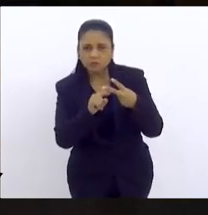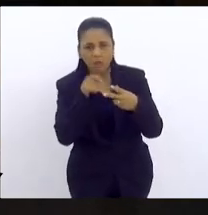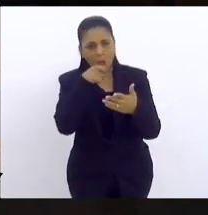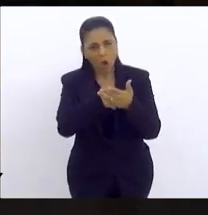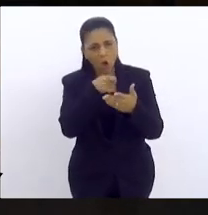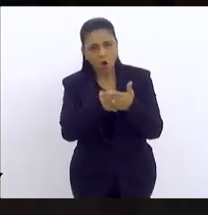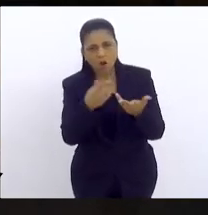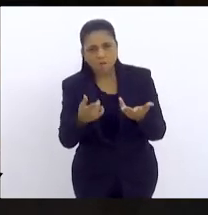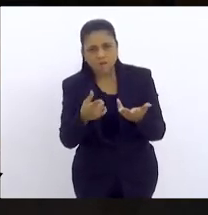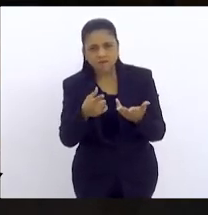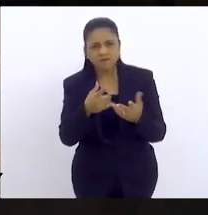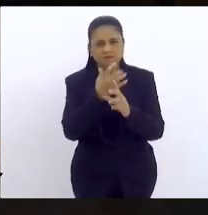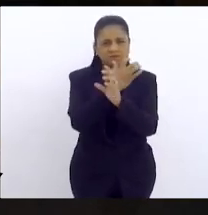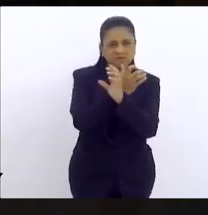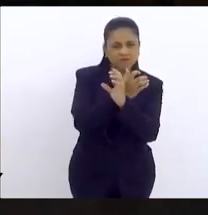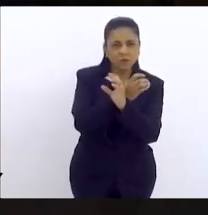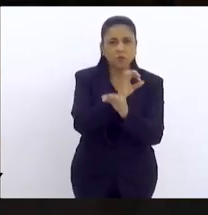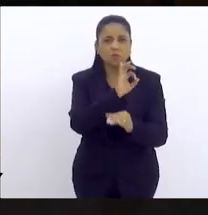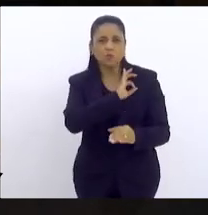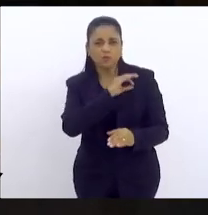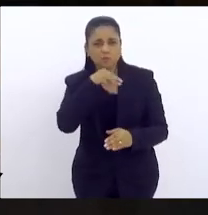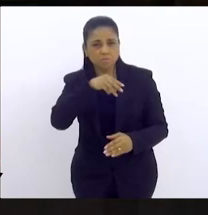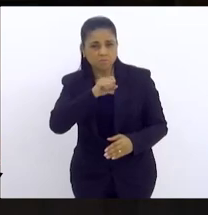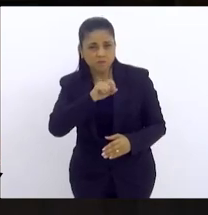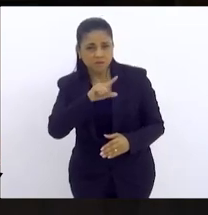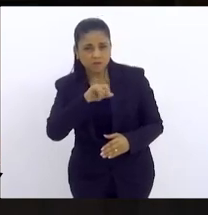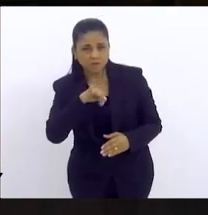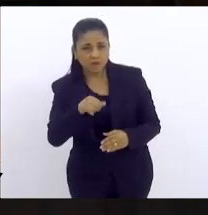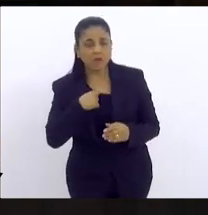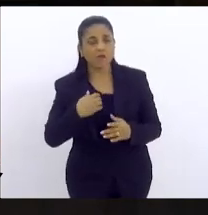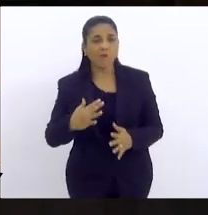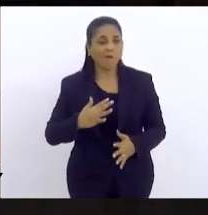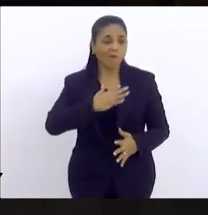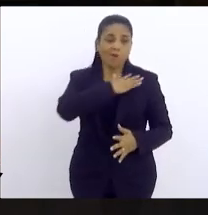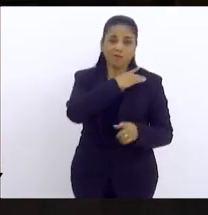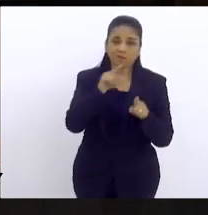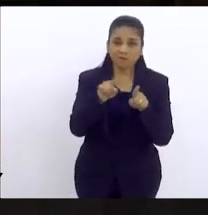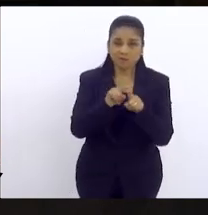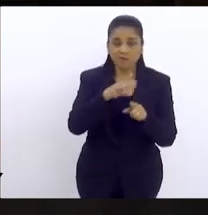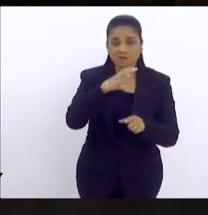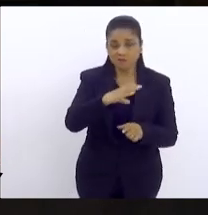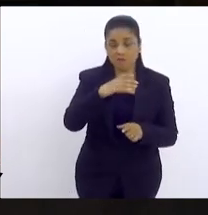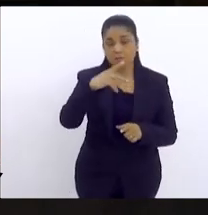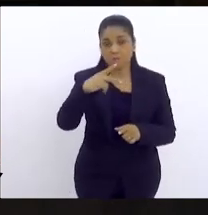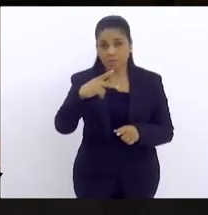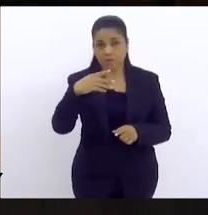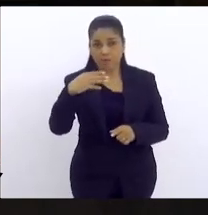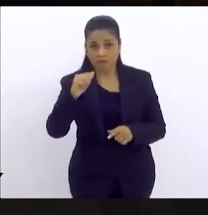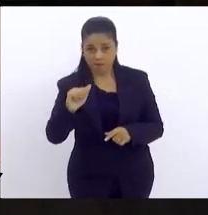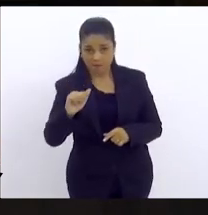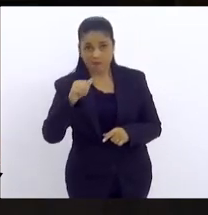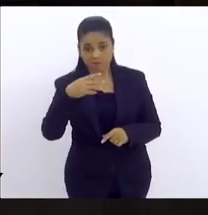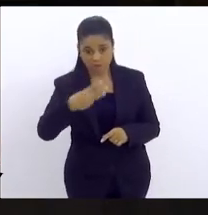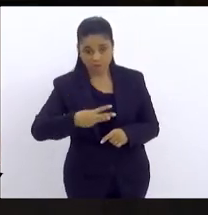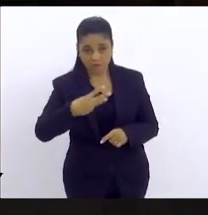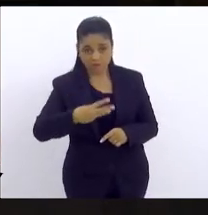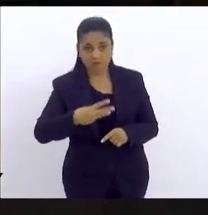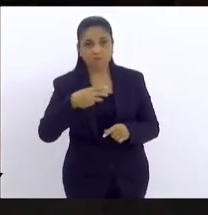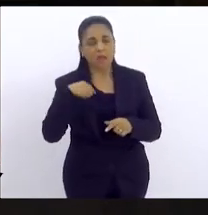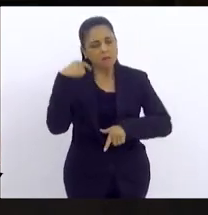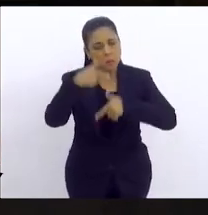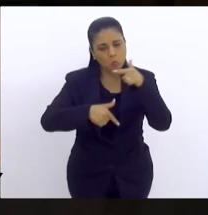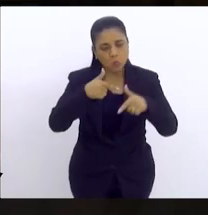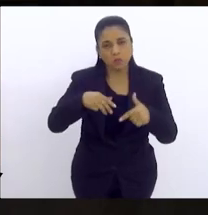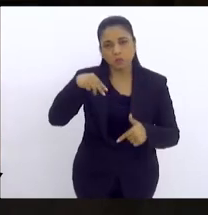eu tô lá comandante do terceiro CPA tô lutando muito lá em Nova Iguaçu